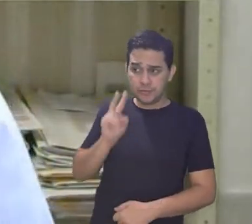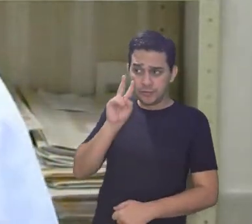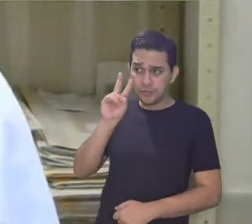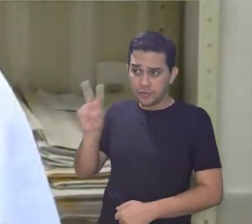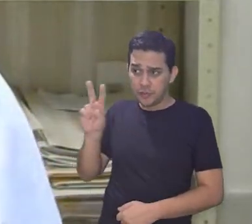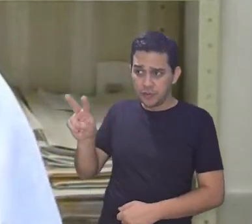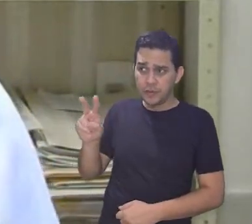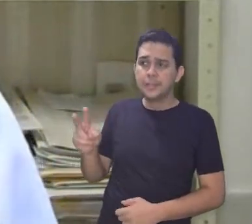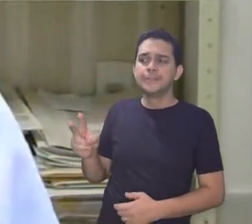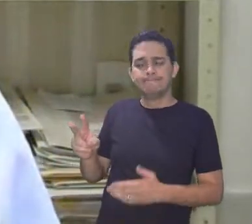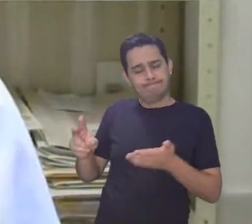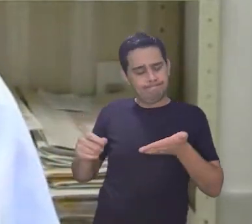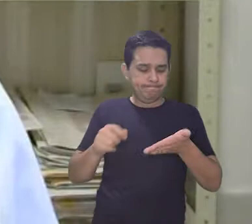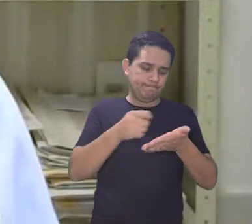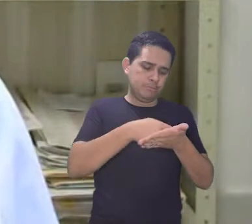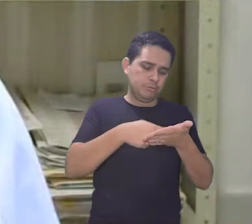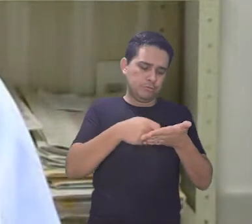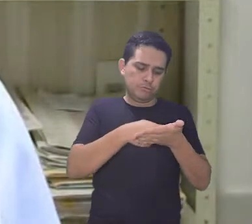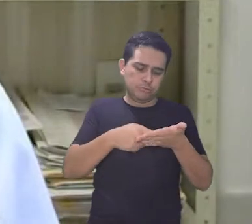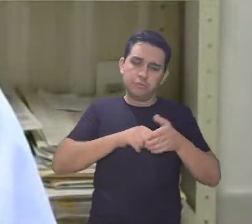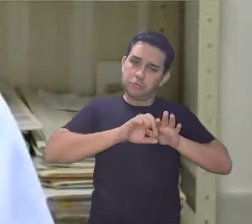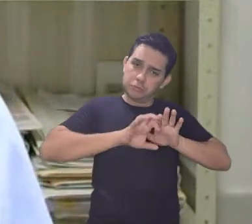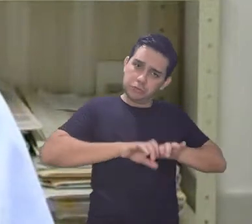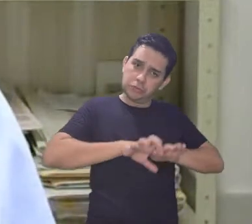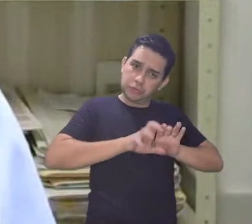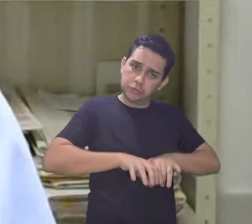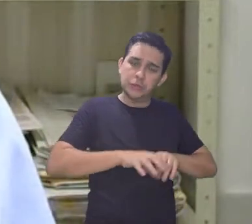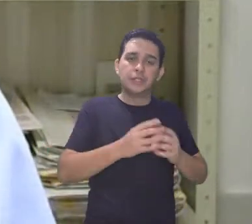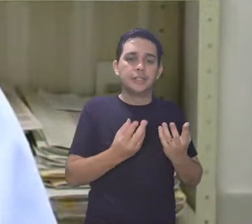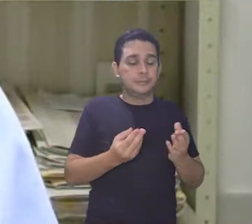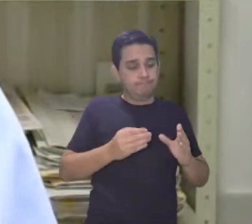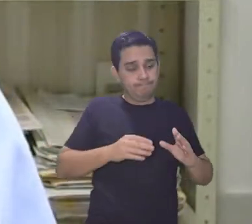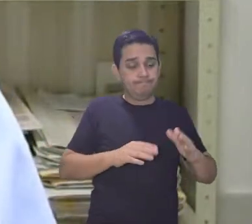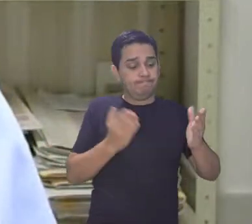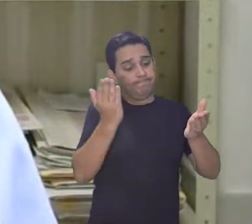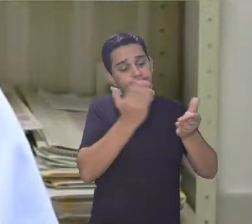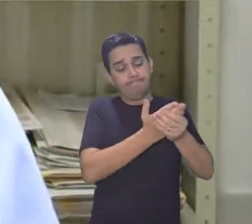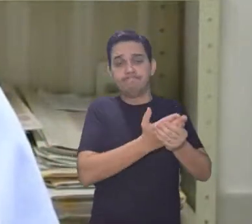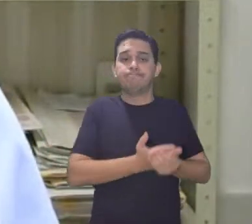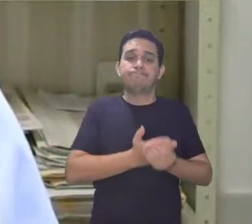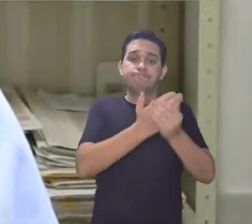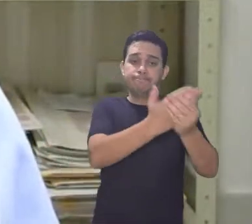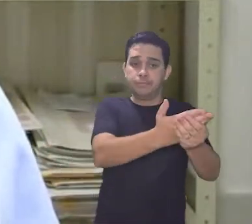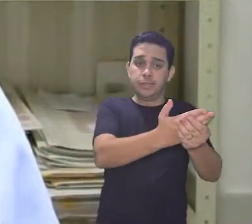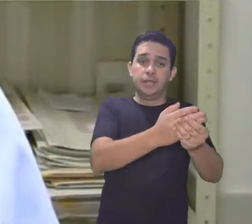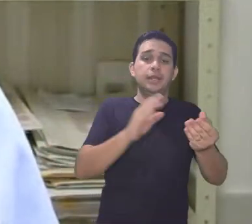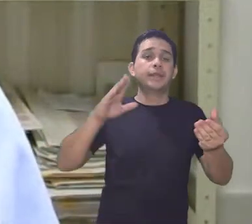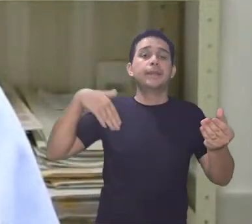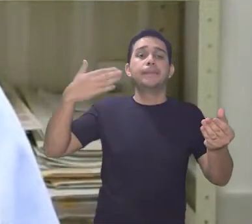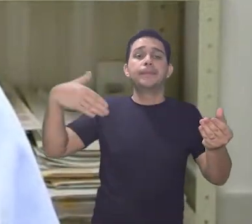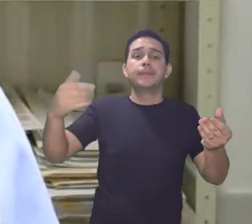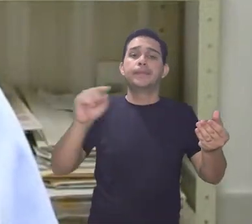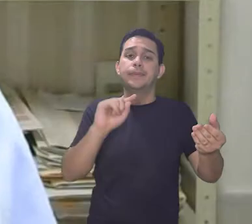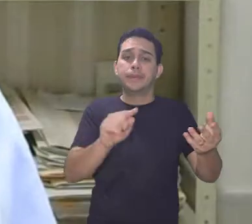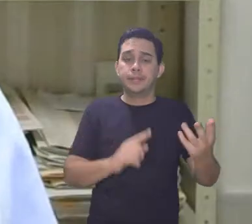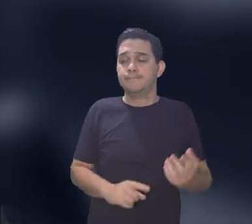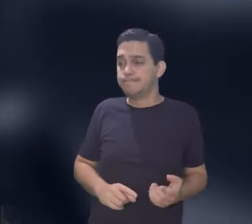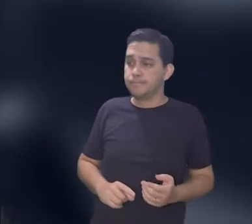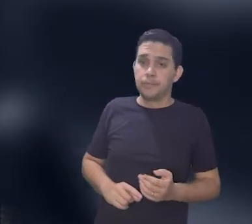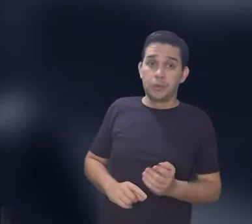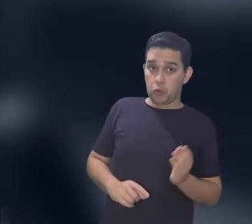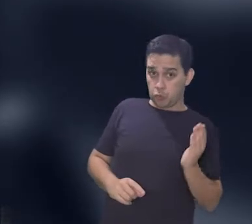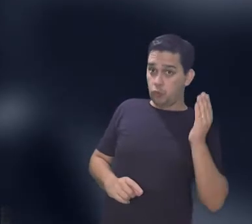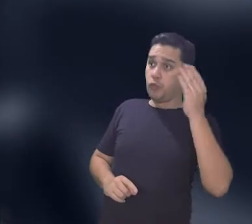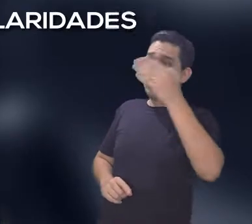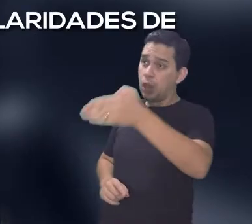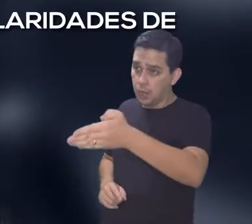sendo feita no inquérito, o primeiro passo que foi tomado, logo após a inspeção, foi entrar em contato com a própria